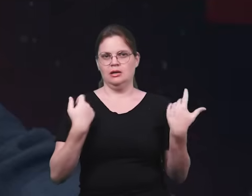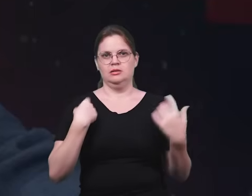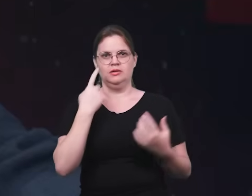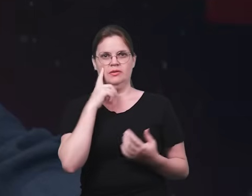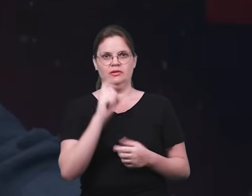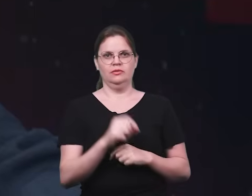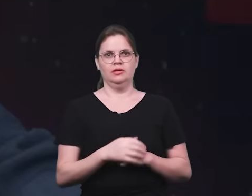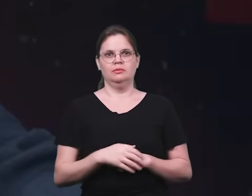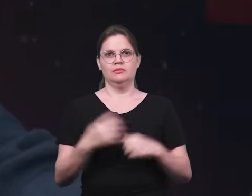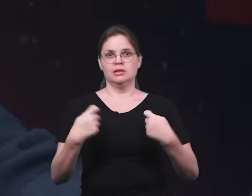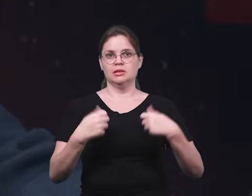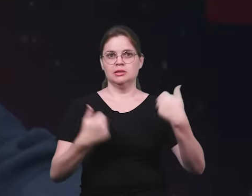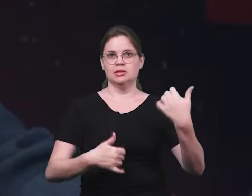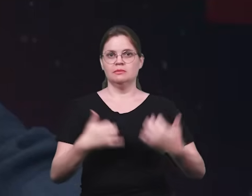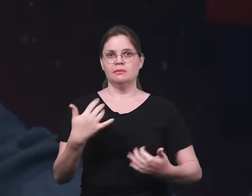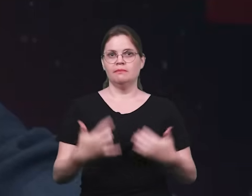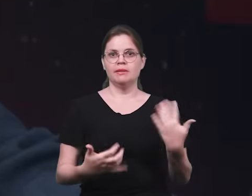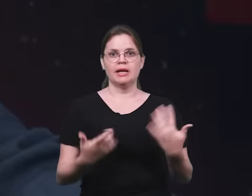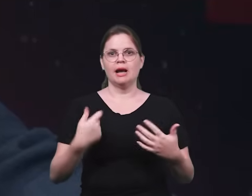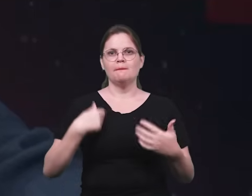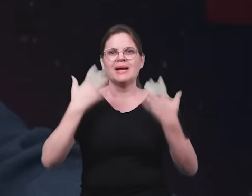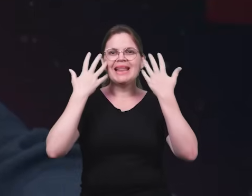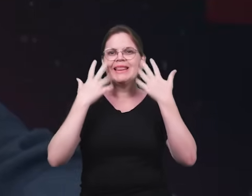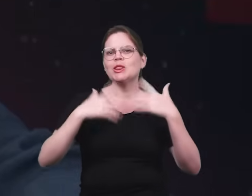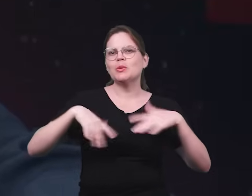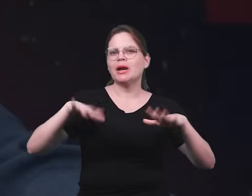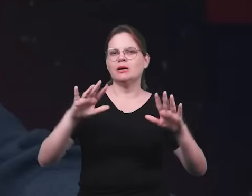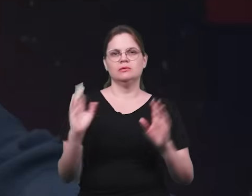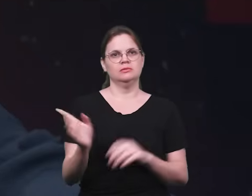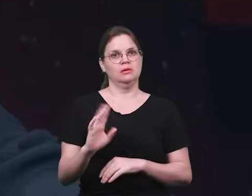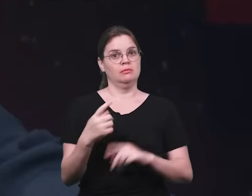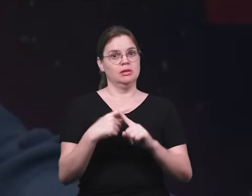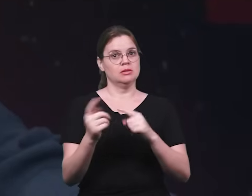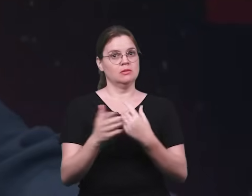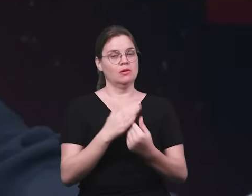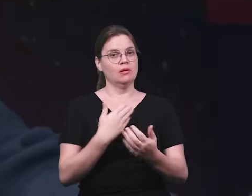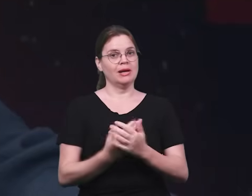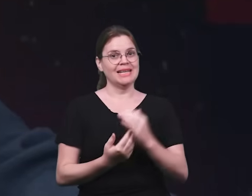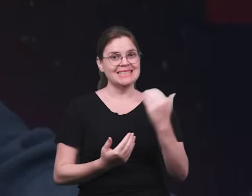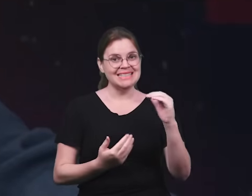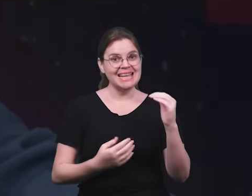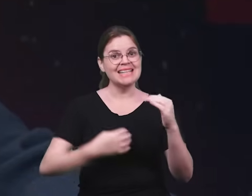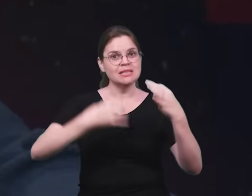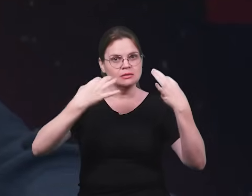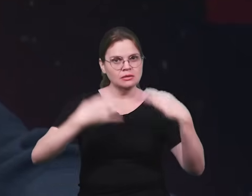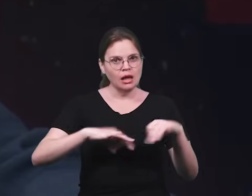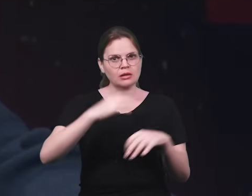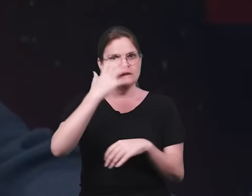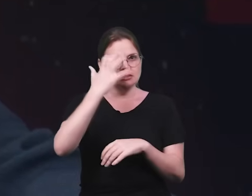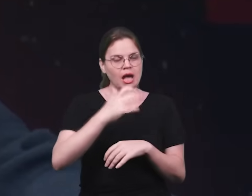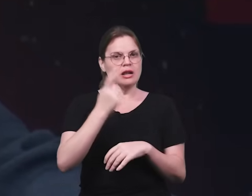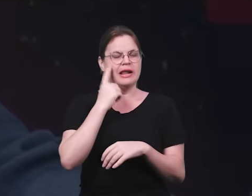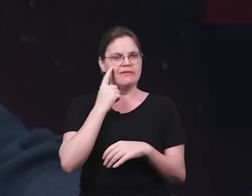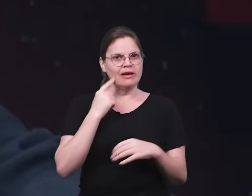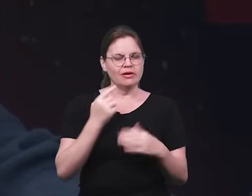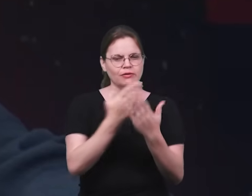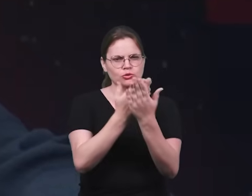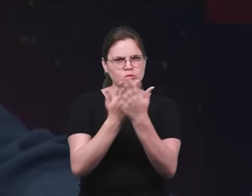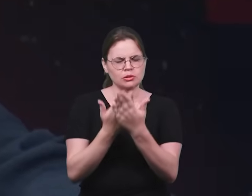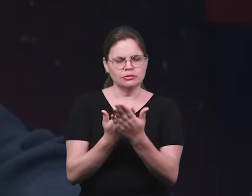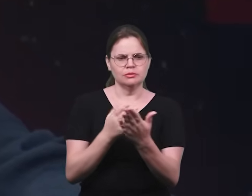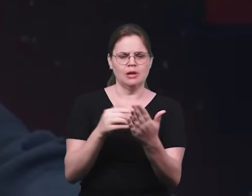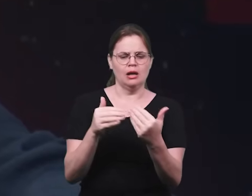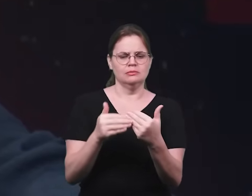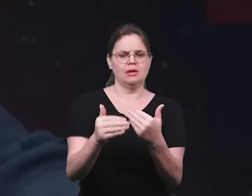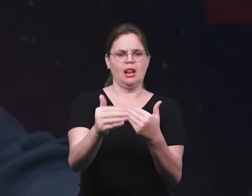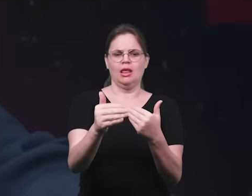a gente tem que explicar as coisas por métodos naturais, tal. Mas qualquer ciência séria vai esbarrar num momento que vai ter que falar assim, opa, a partir